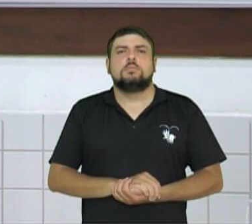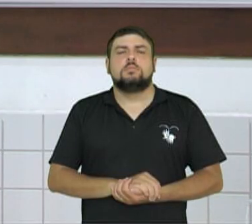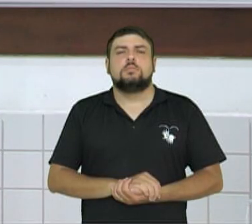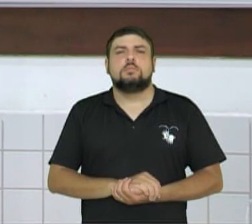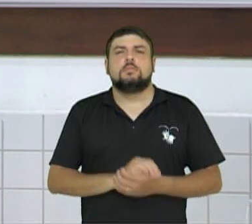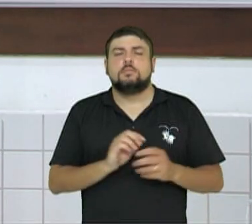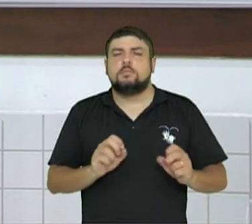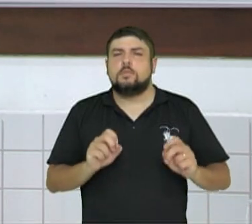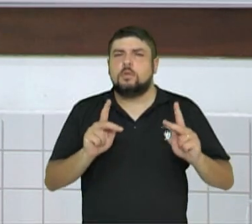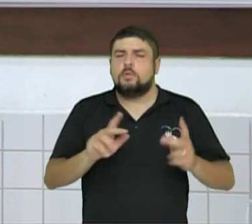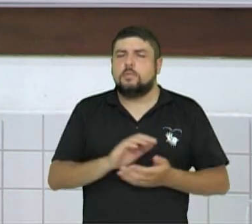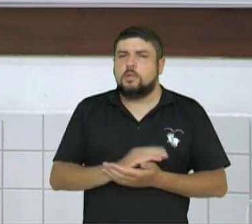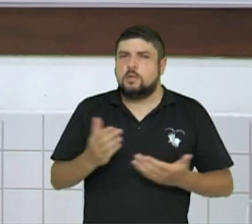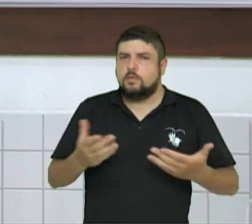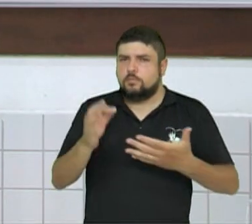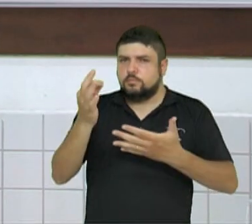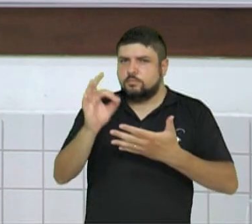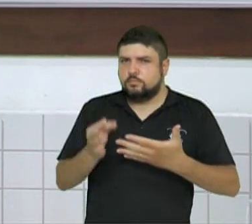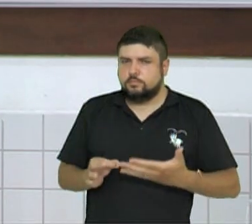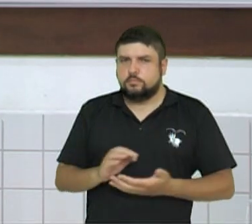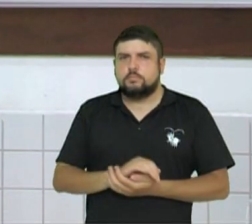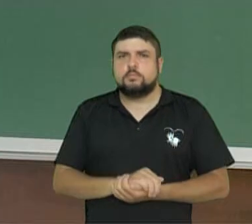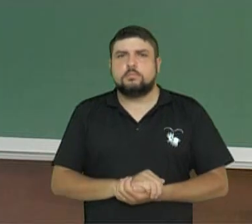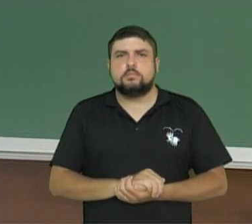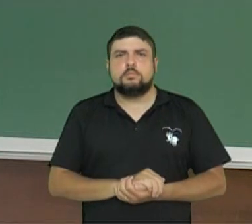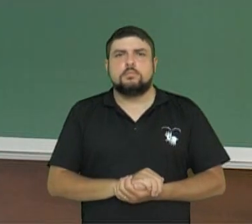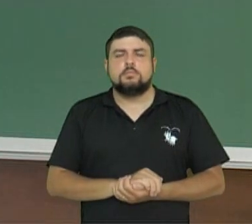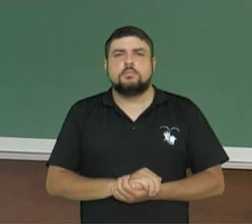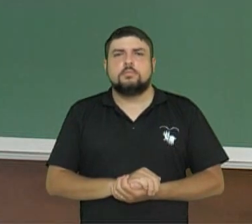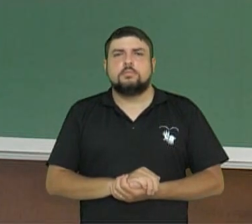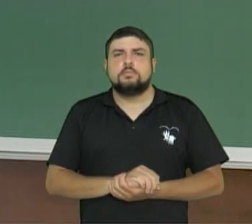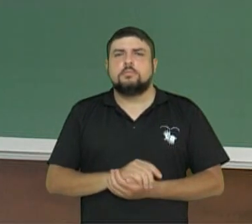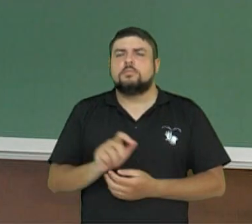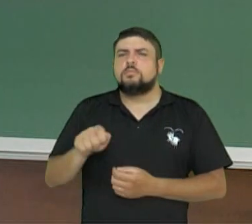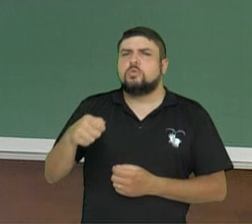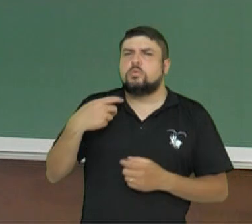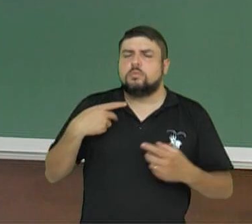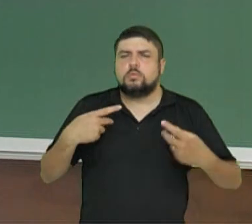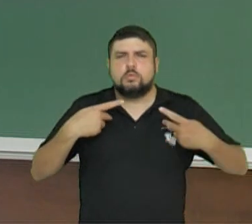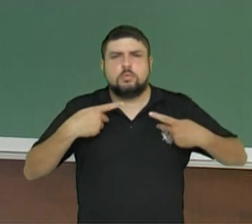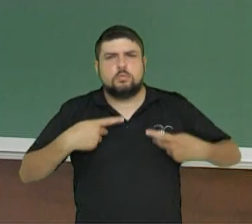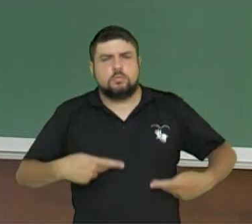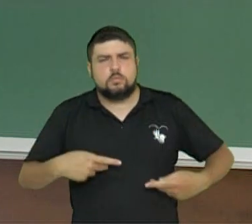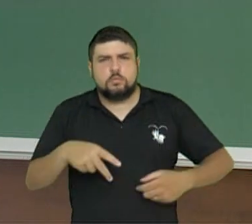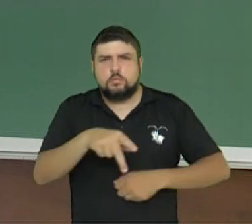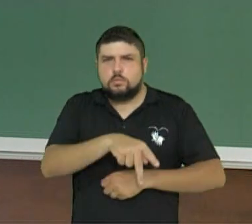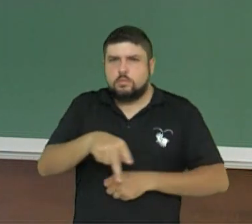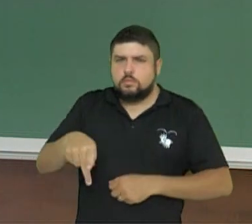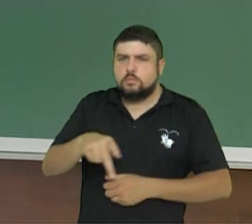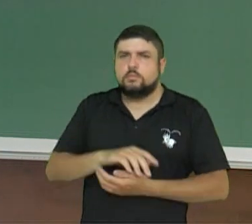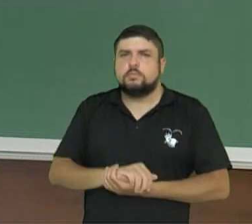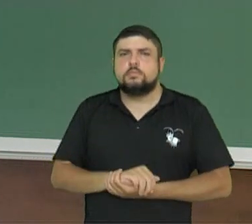Listo, chicos? Vamos corrigir, entonces. Sobre a postura de la maestra, a postura da professora,